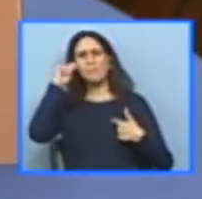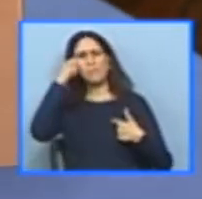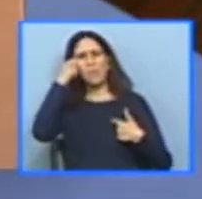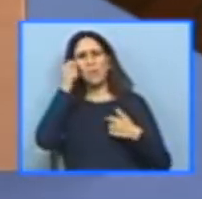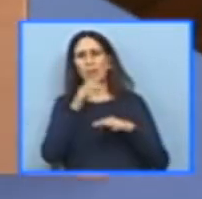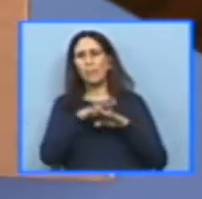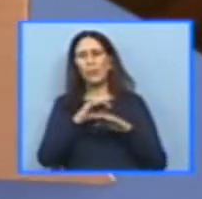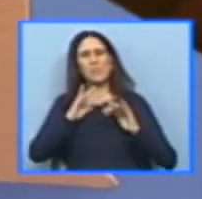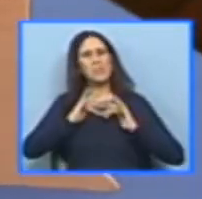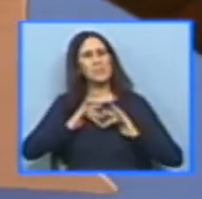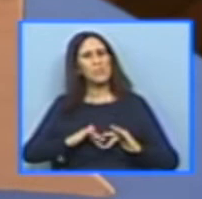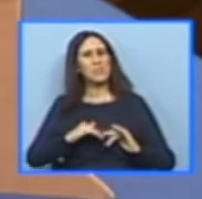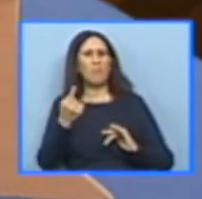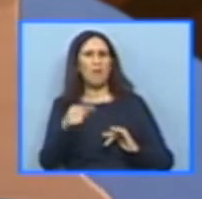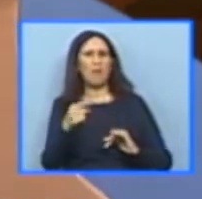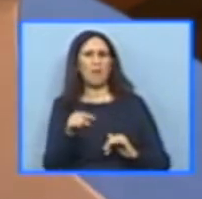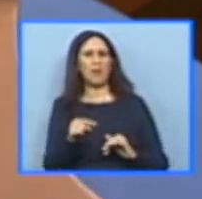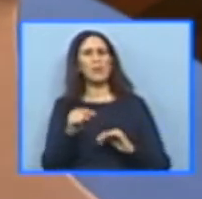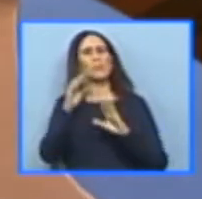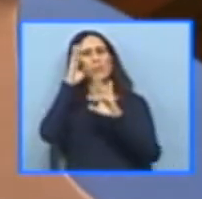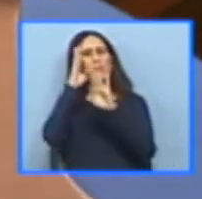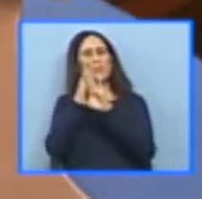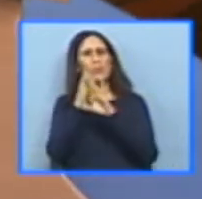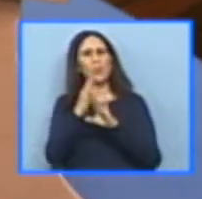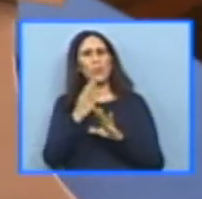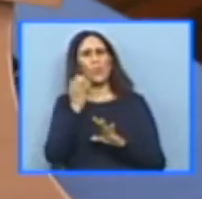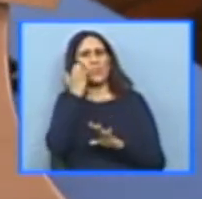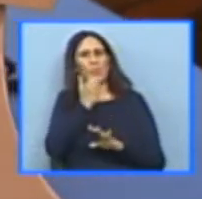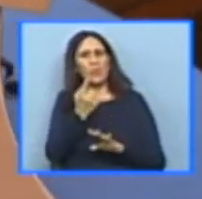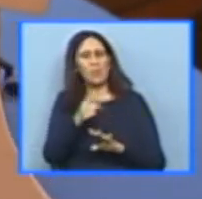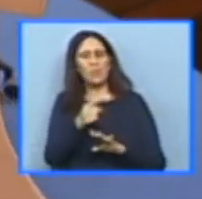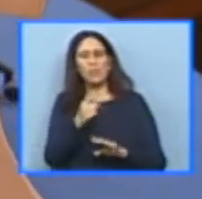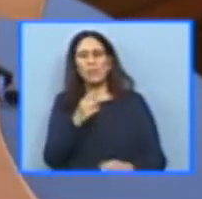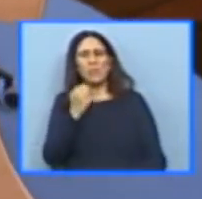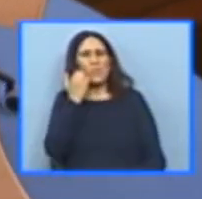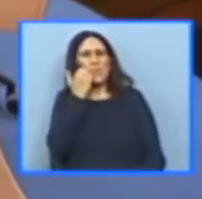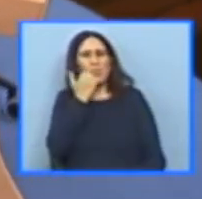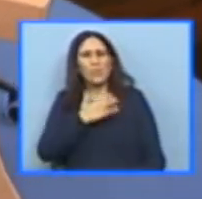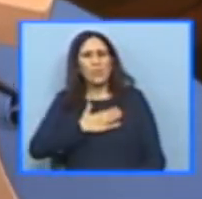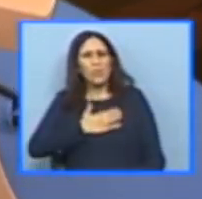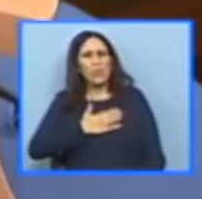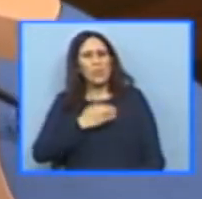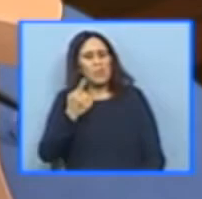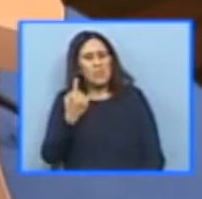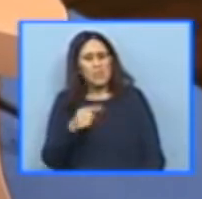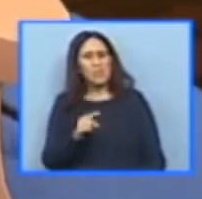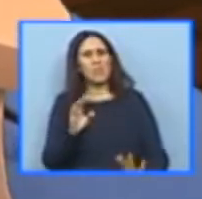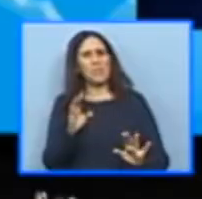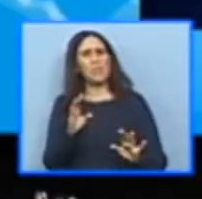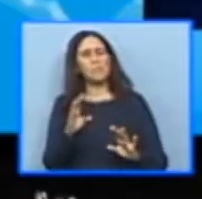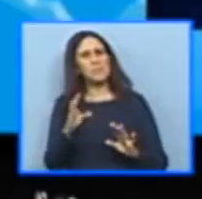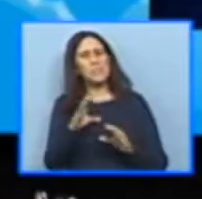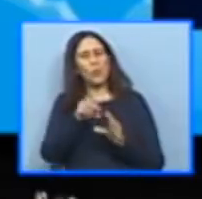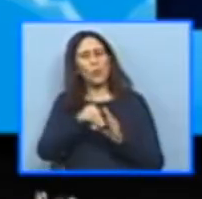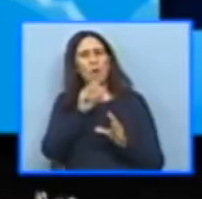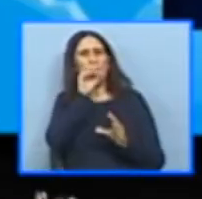estão depressivos, porque têm uma dor psicológica que dói num determinado sítio e que tem que ser